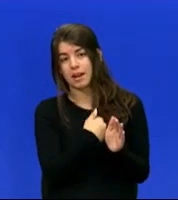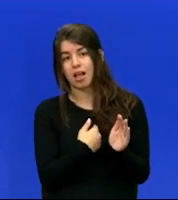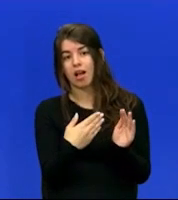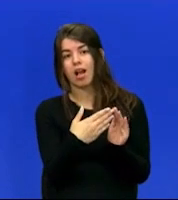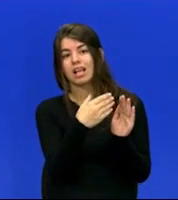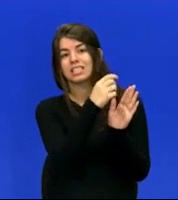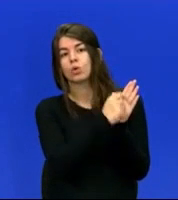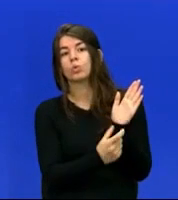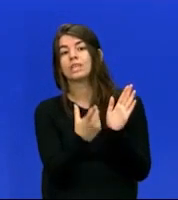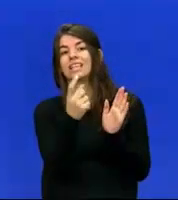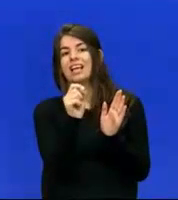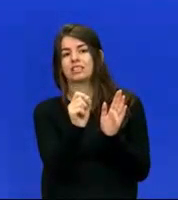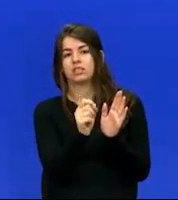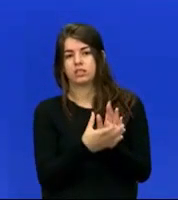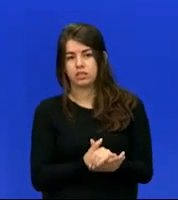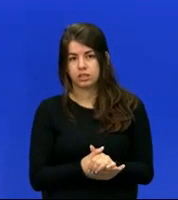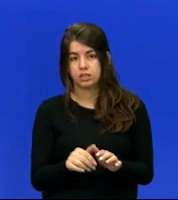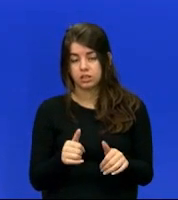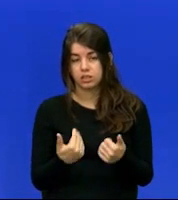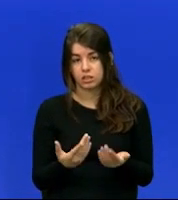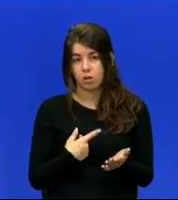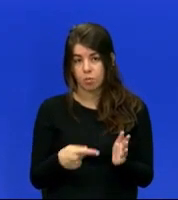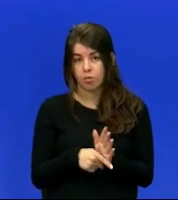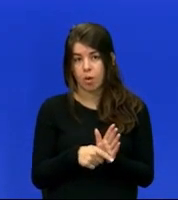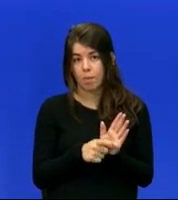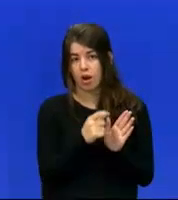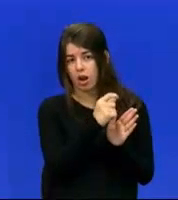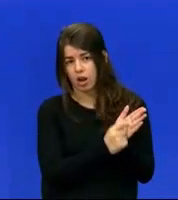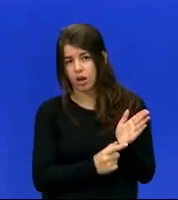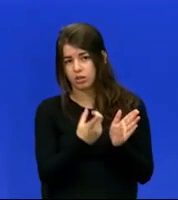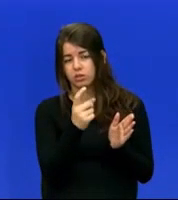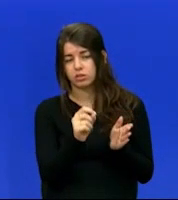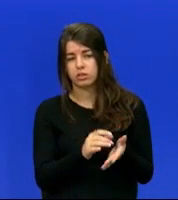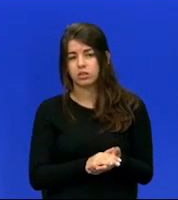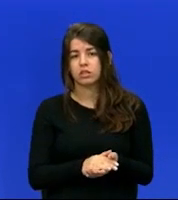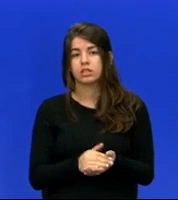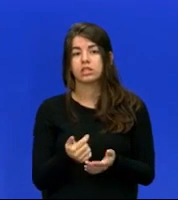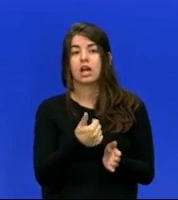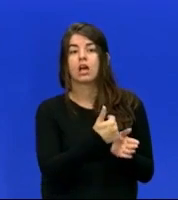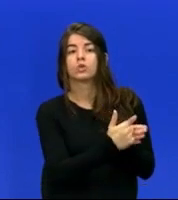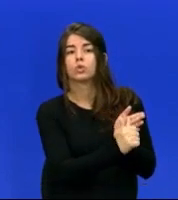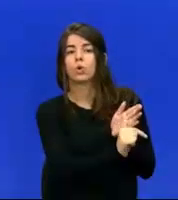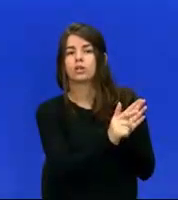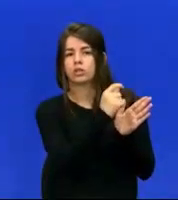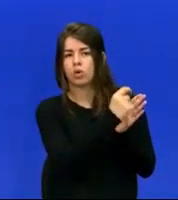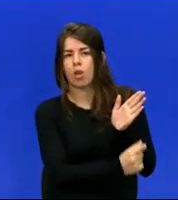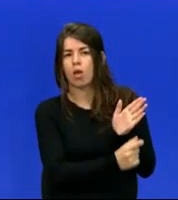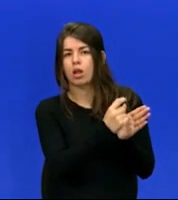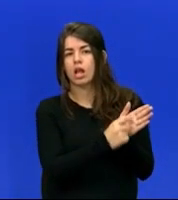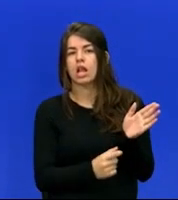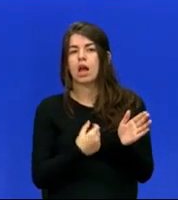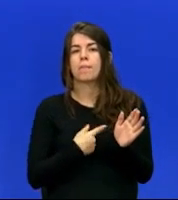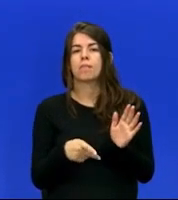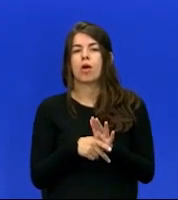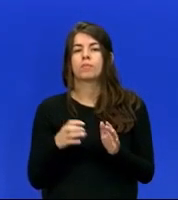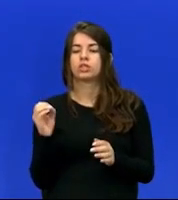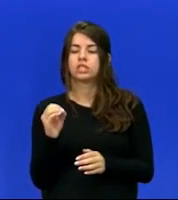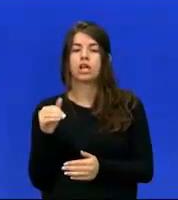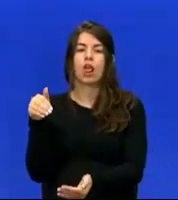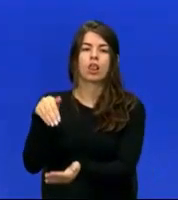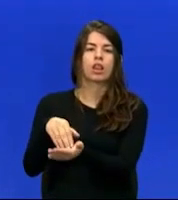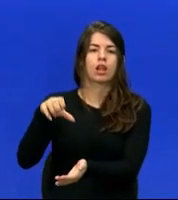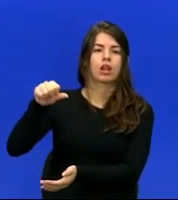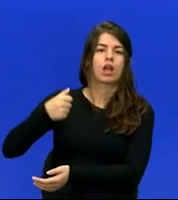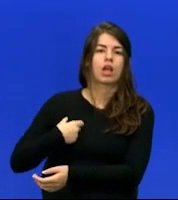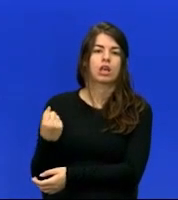decimal, né? Então, o primeiro inteiro e a primeira casa decimal. E as demais colunas de 0 a 9 correspondem à